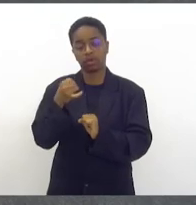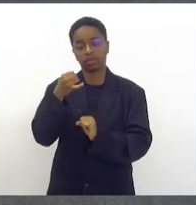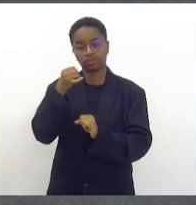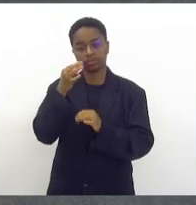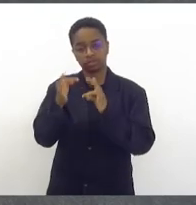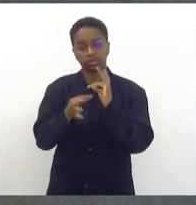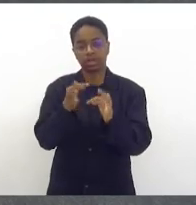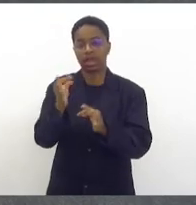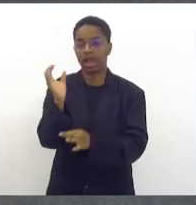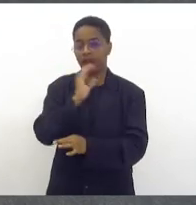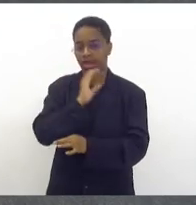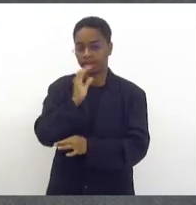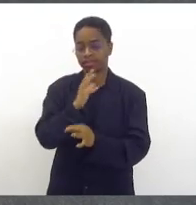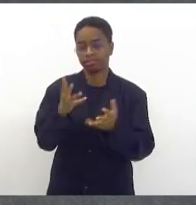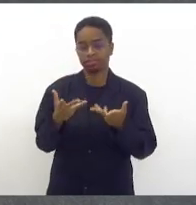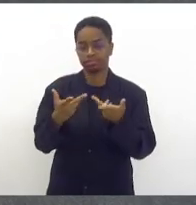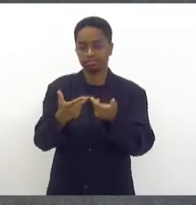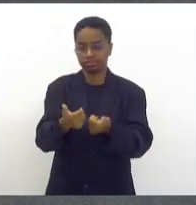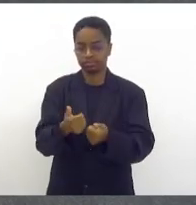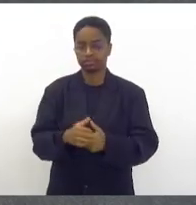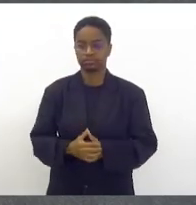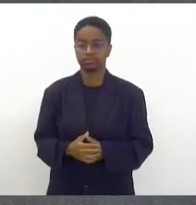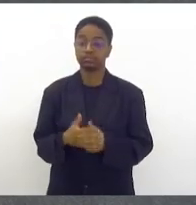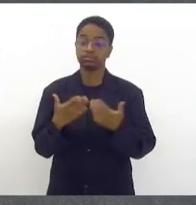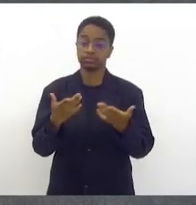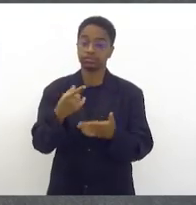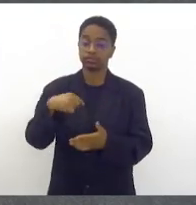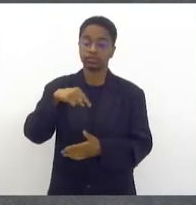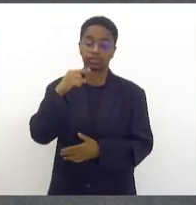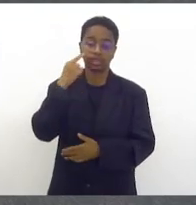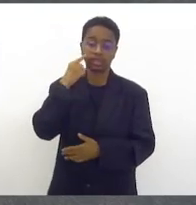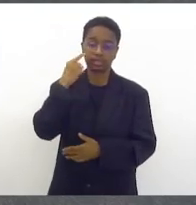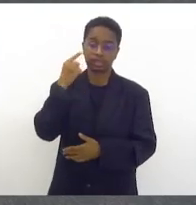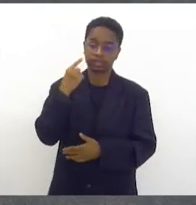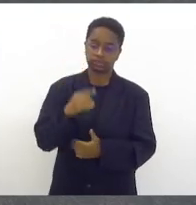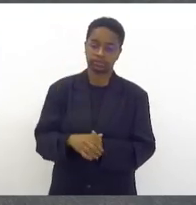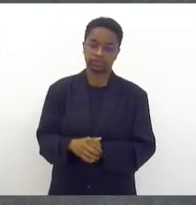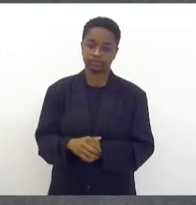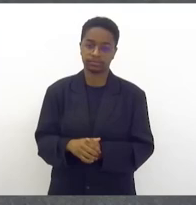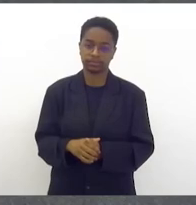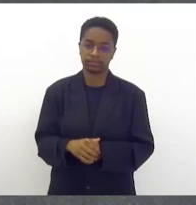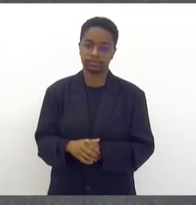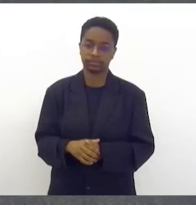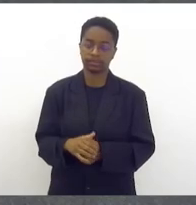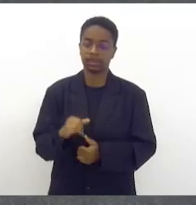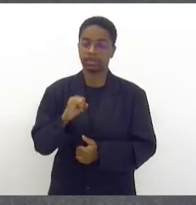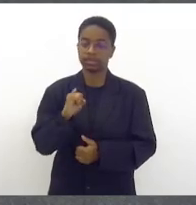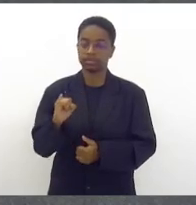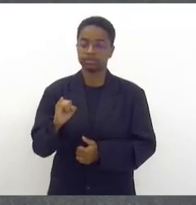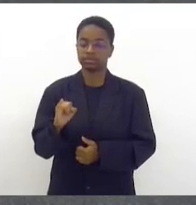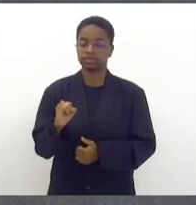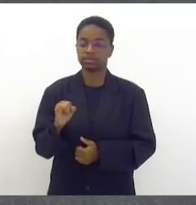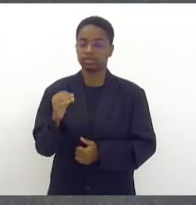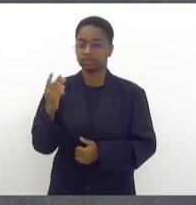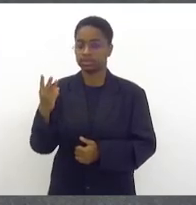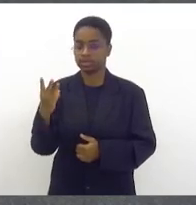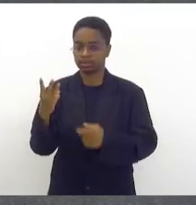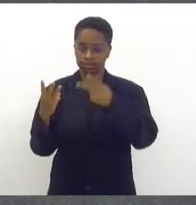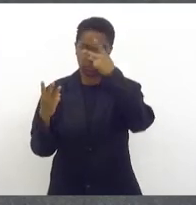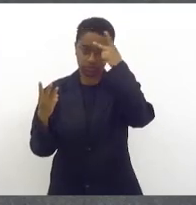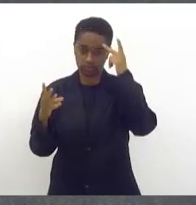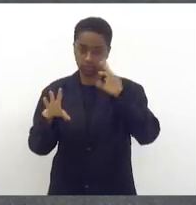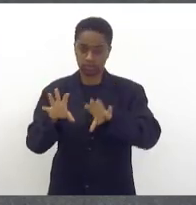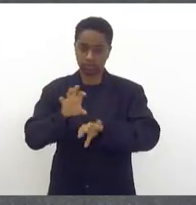mais qualificada e eficaz. Só para o senhor ter ideia, de cada 3 pessoas com